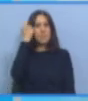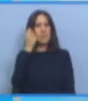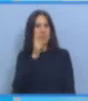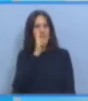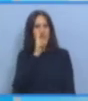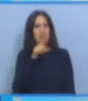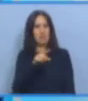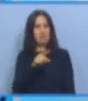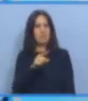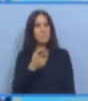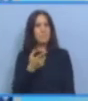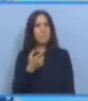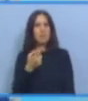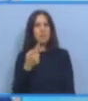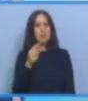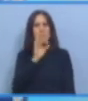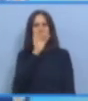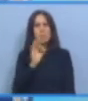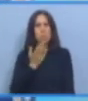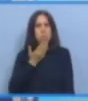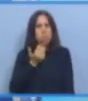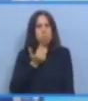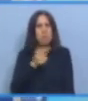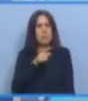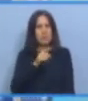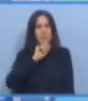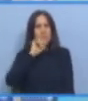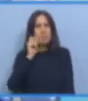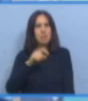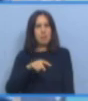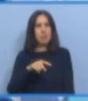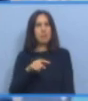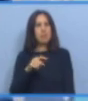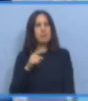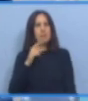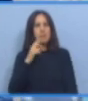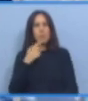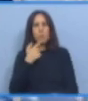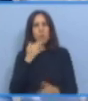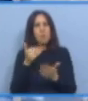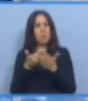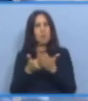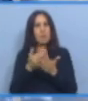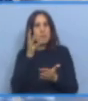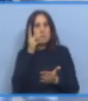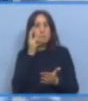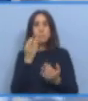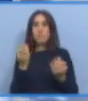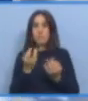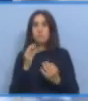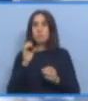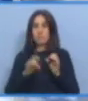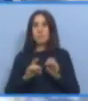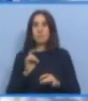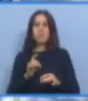gás que está presente numa porcentagem tão pequena consegue armazenar toda esta energia e causar este aquecimento. Mas é realmente isso que se